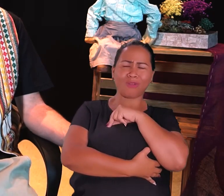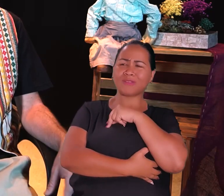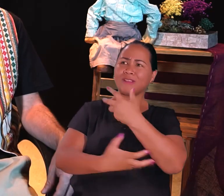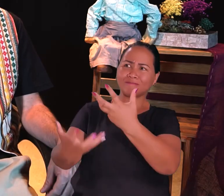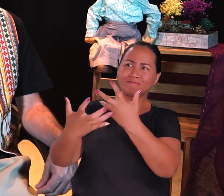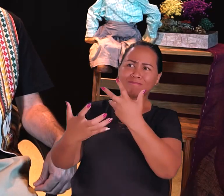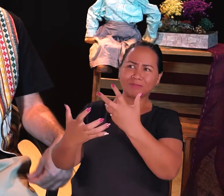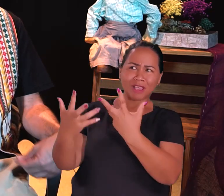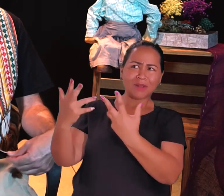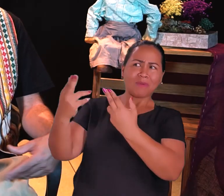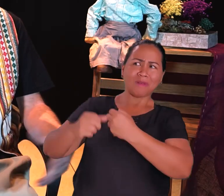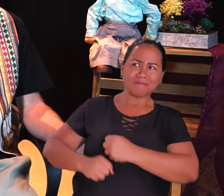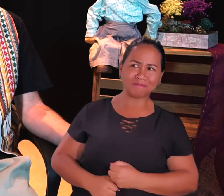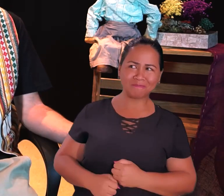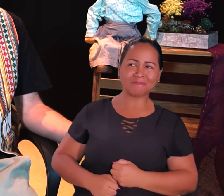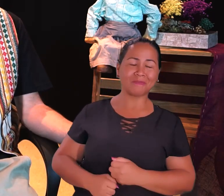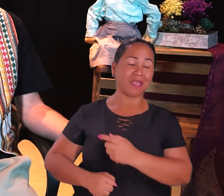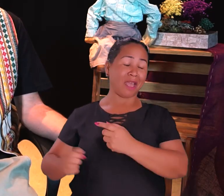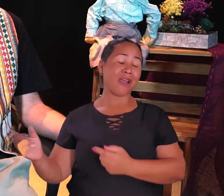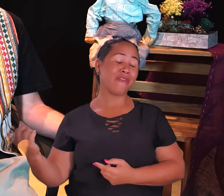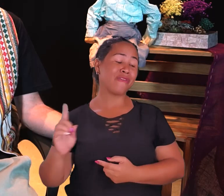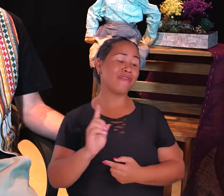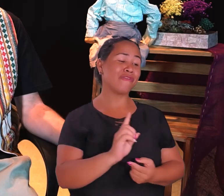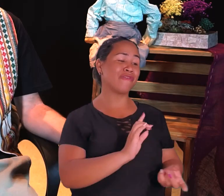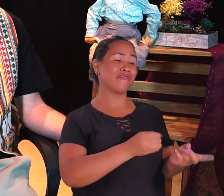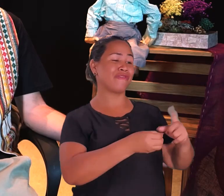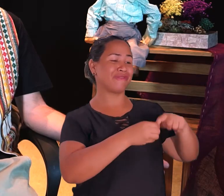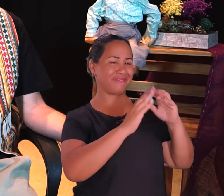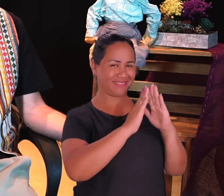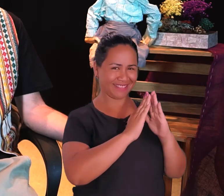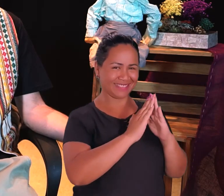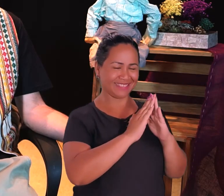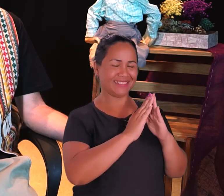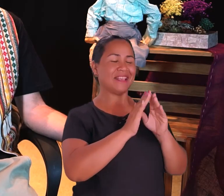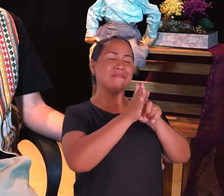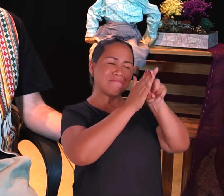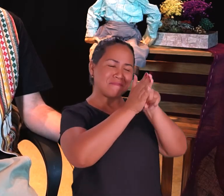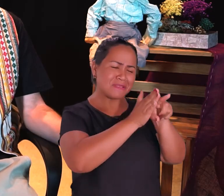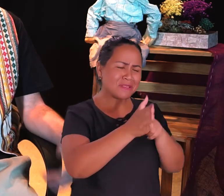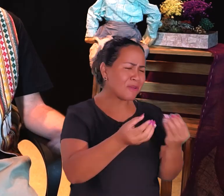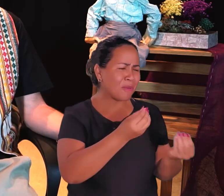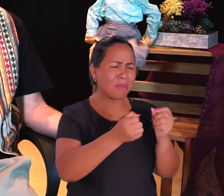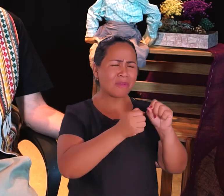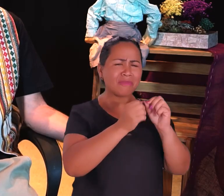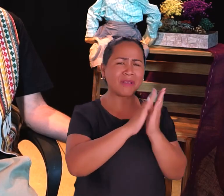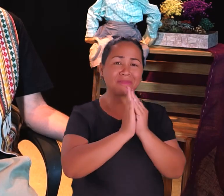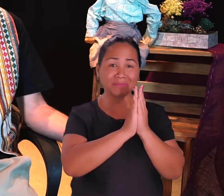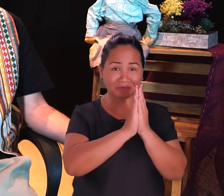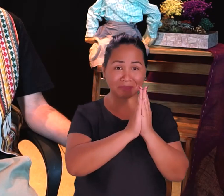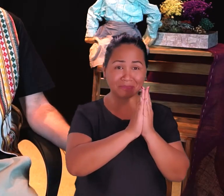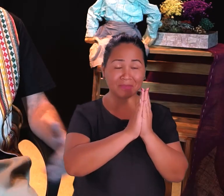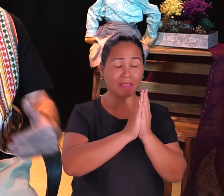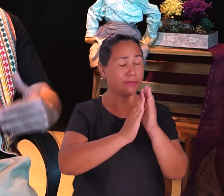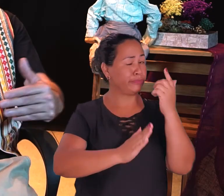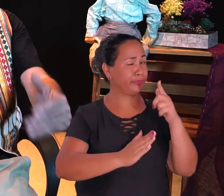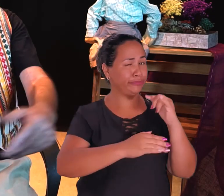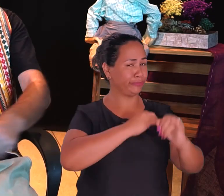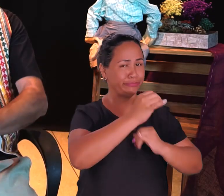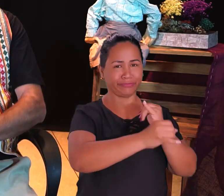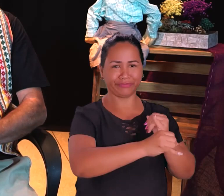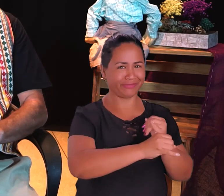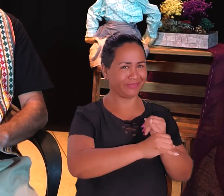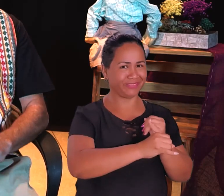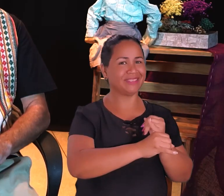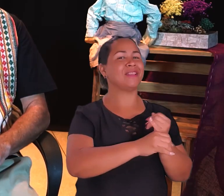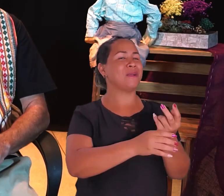em casa, fui pesquisar como é que faz boneco, né? E na época a gente não tinha internet, a gente buscava